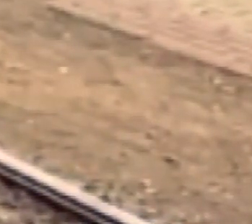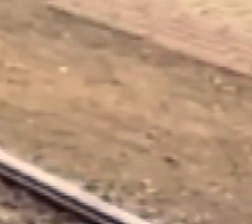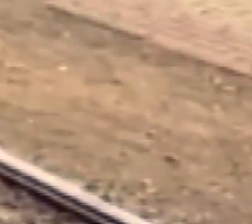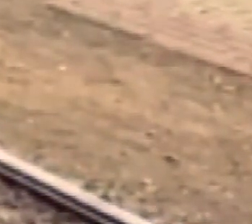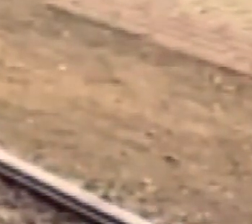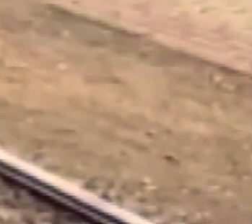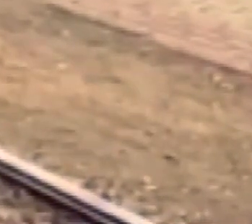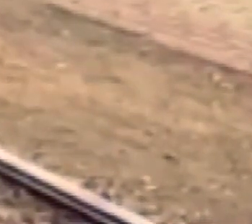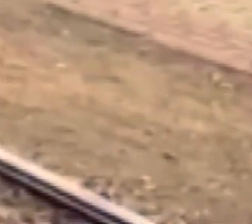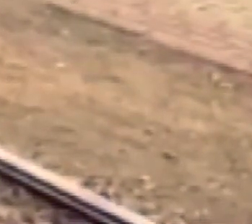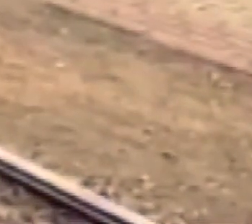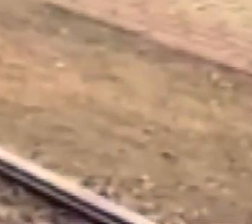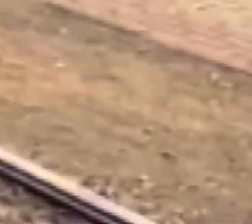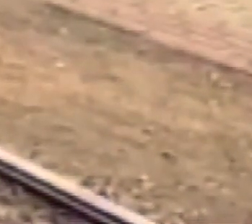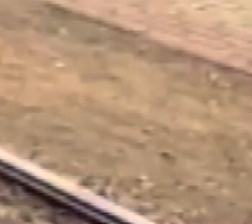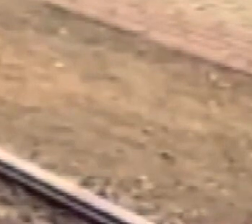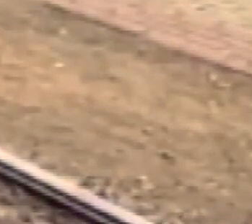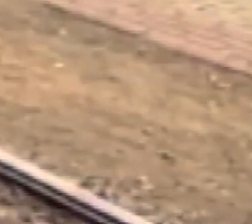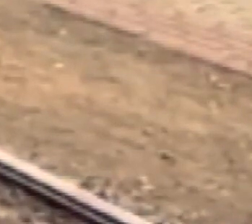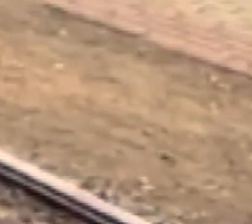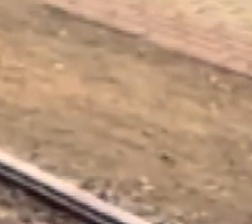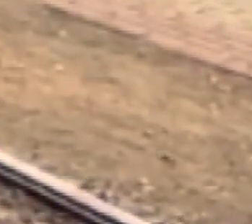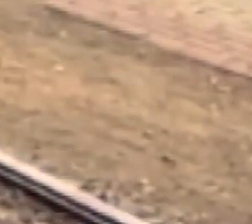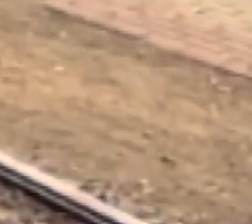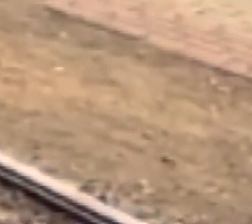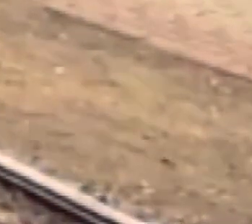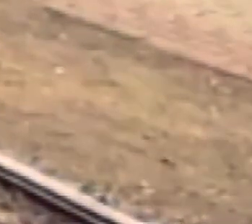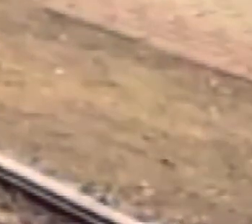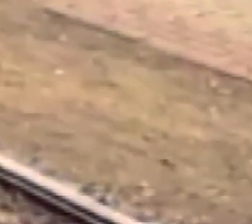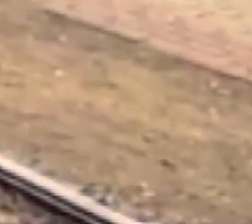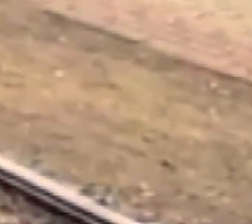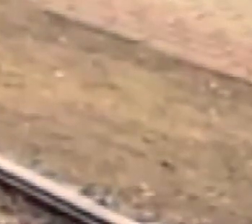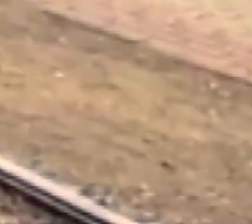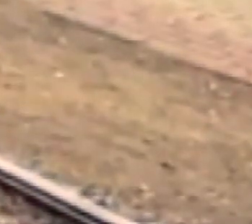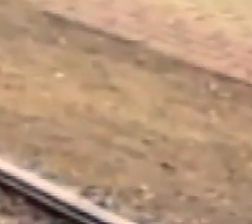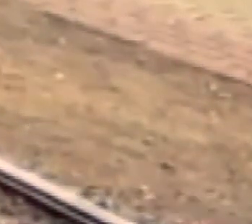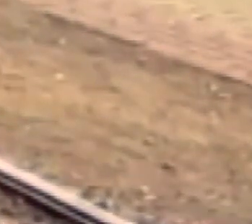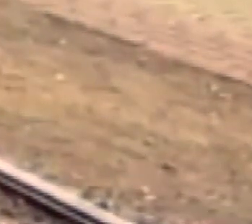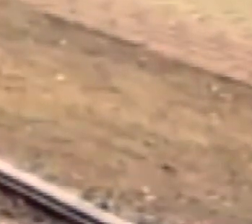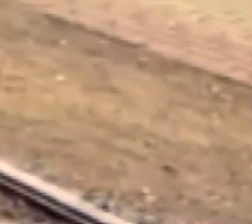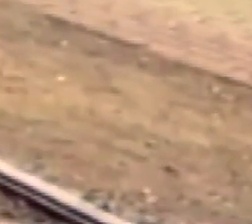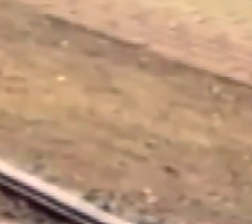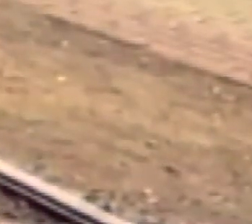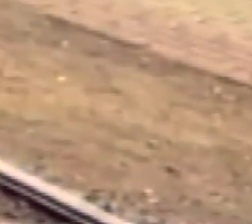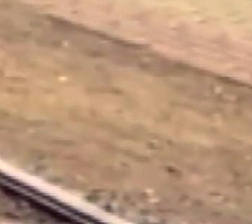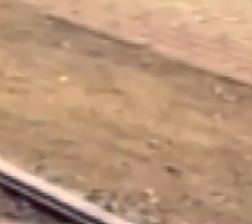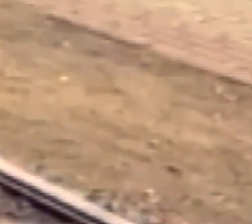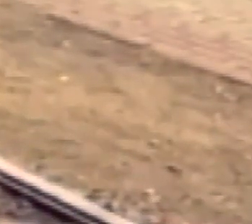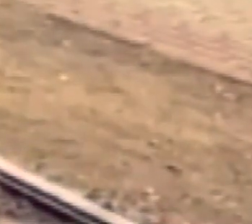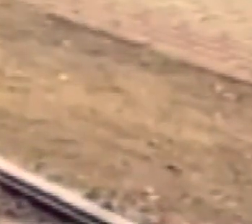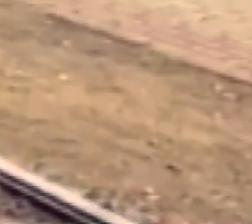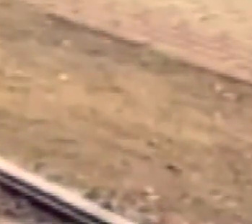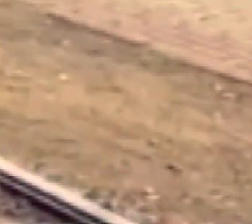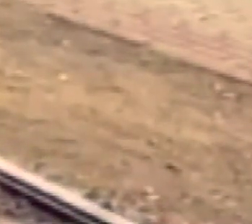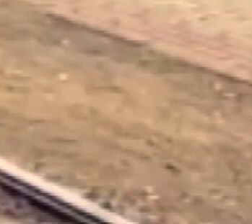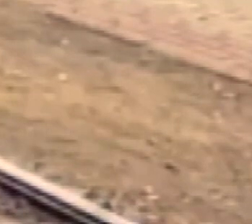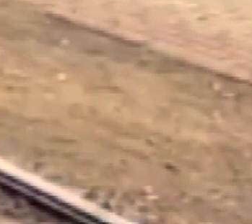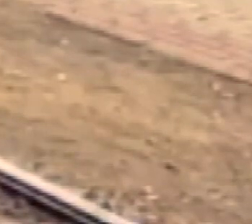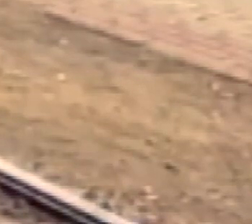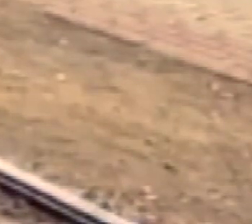não pudemos nos encontrar. Venha conhecer pessoas novas, conversar, matar